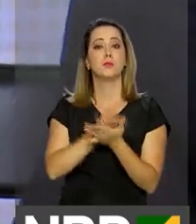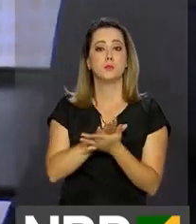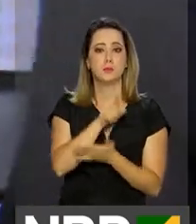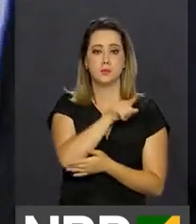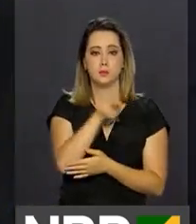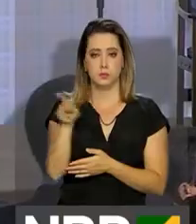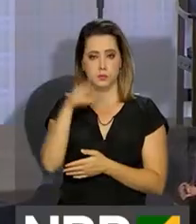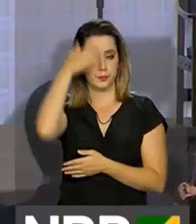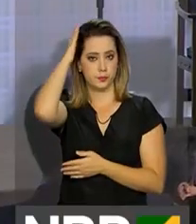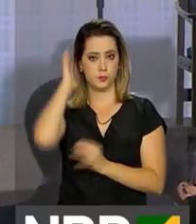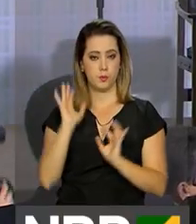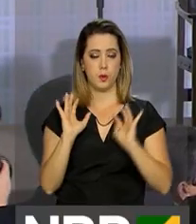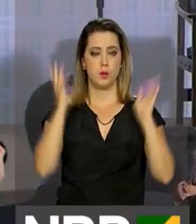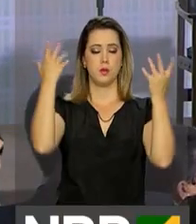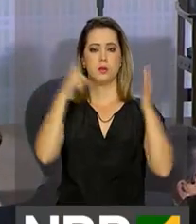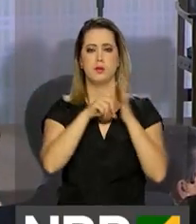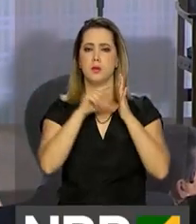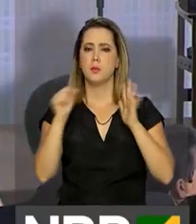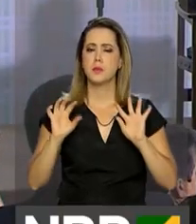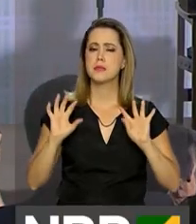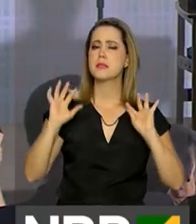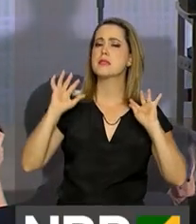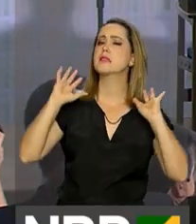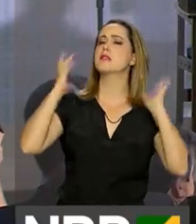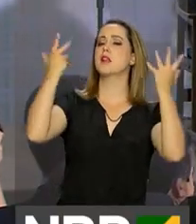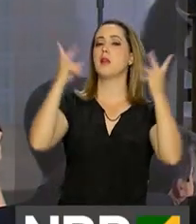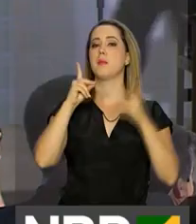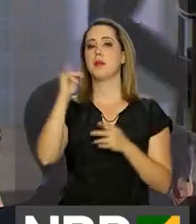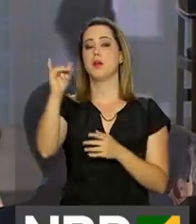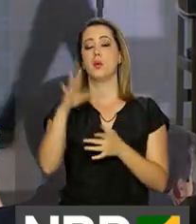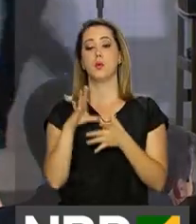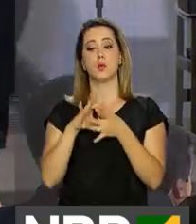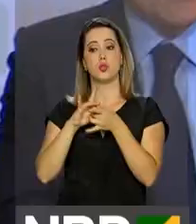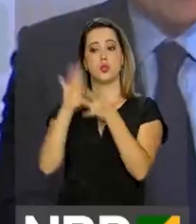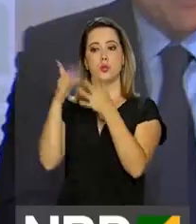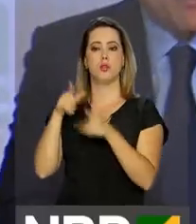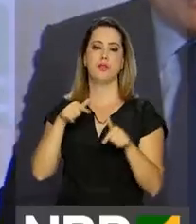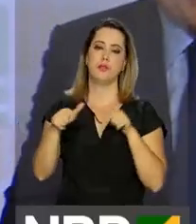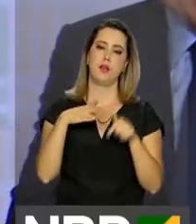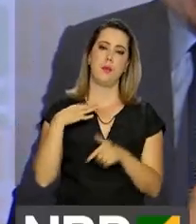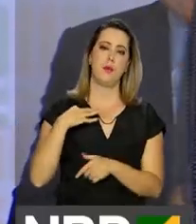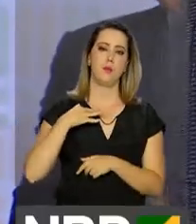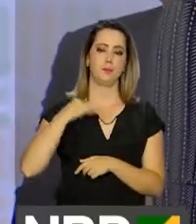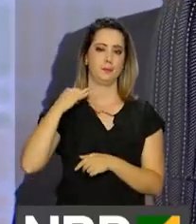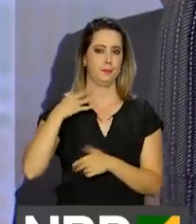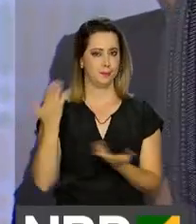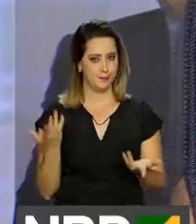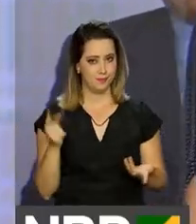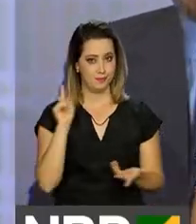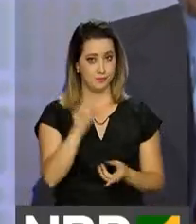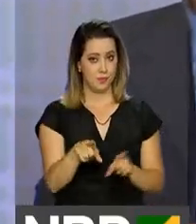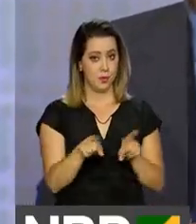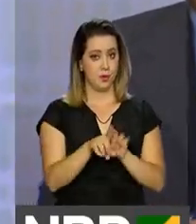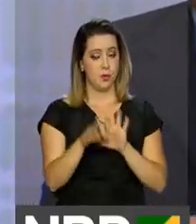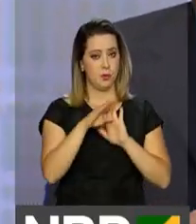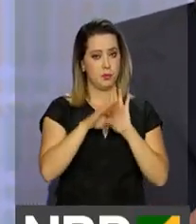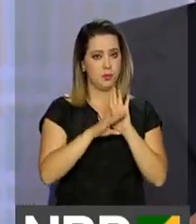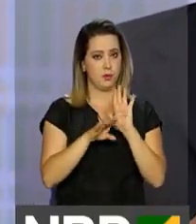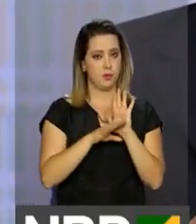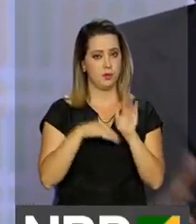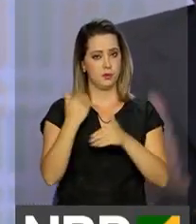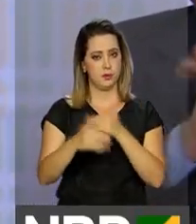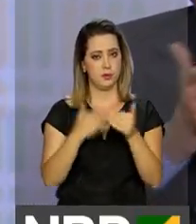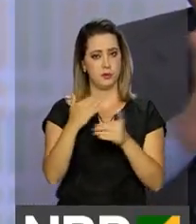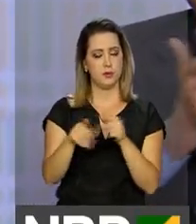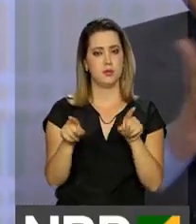uma cerimônia no Palácio do Planalto para celebrar o Dia do Voluntariado. Projetos desenvolvidos por autarquias e